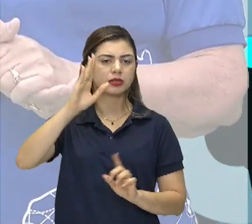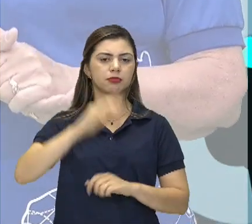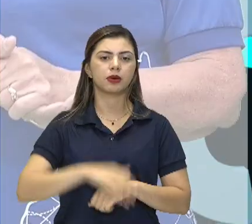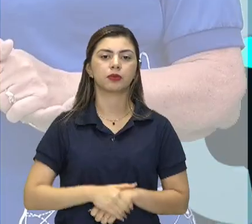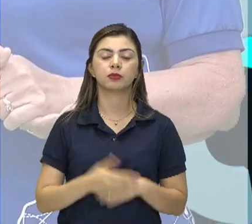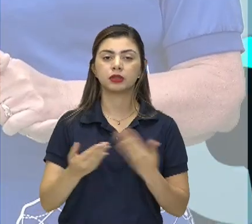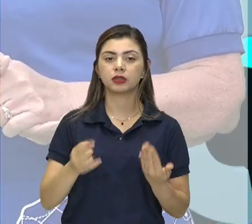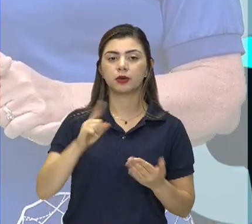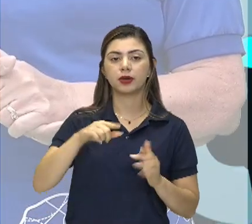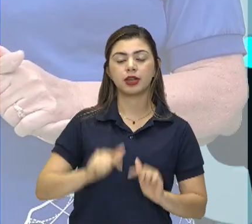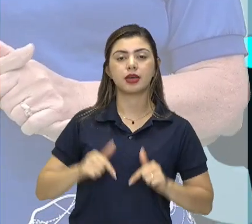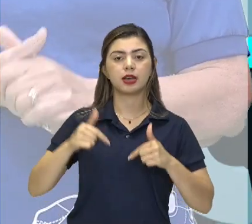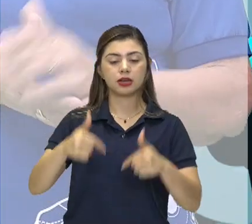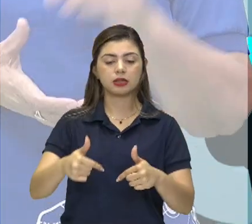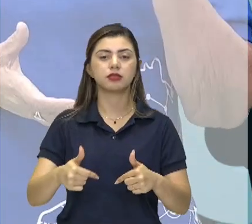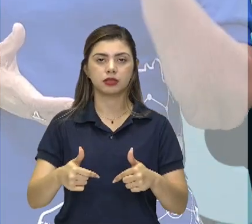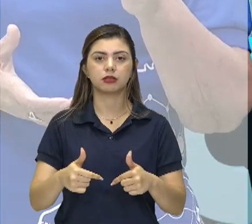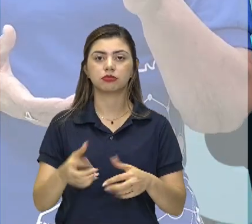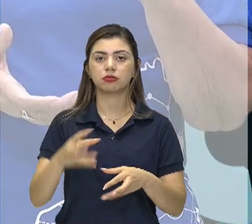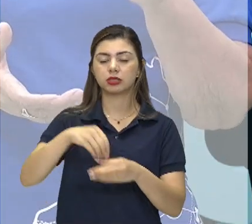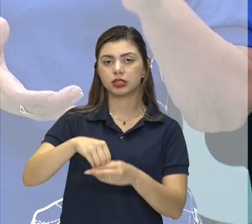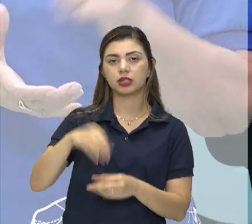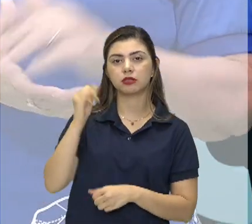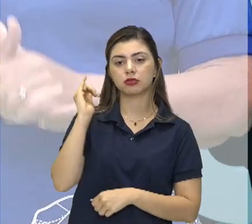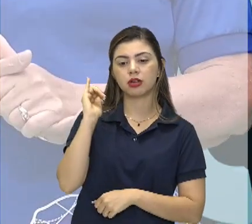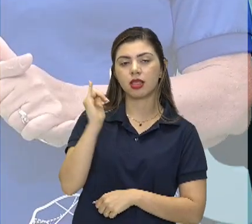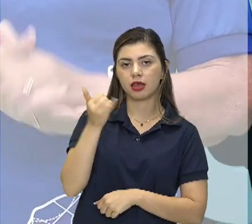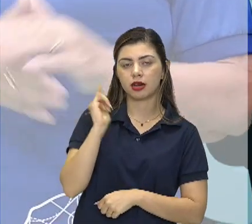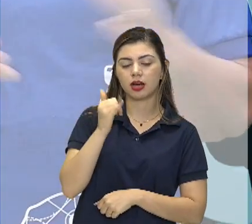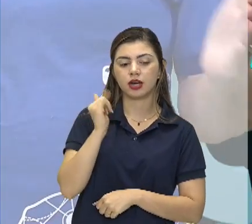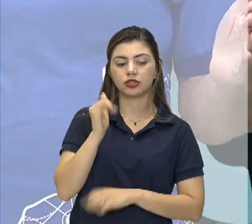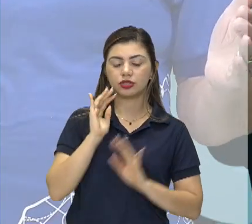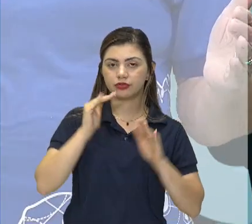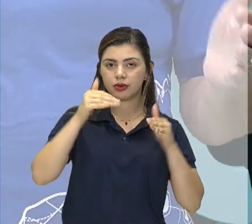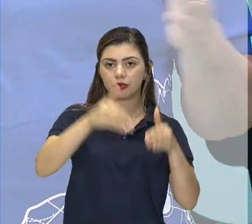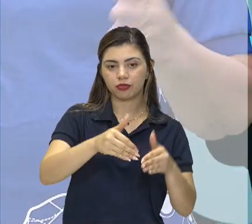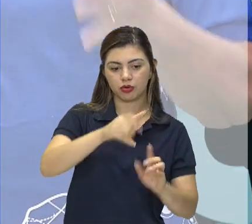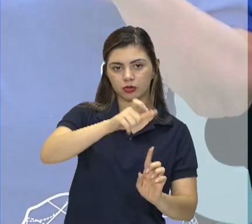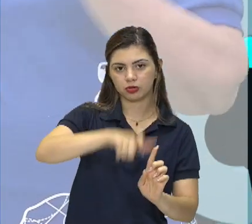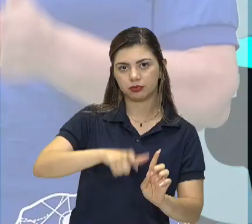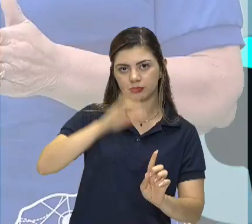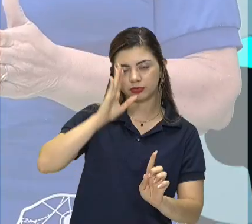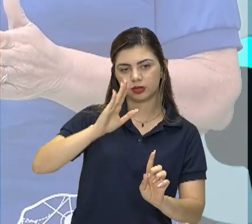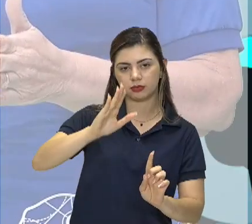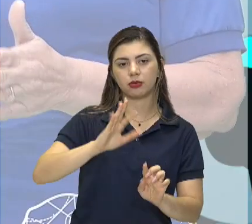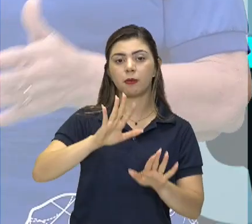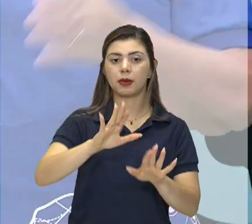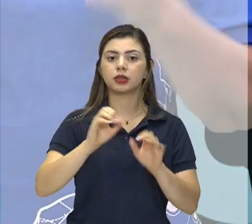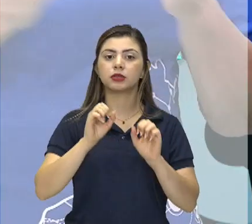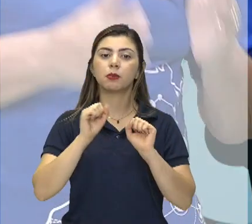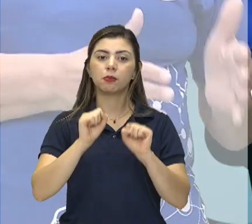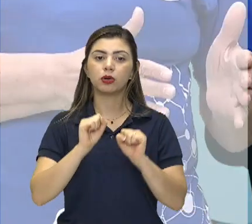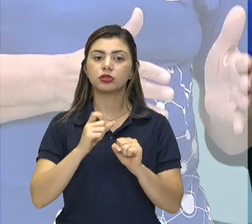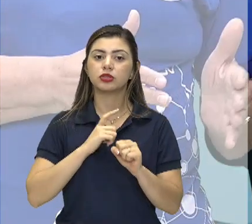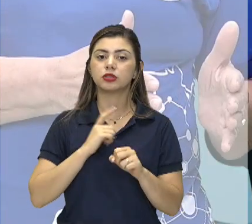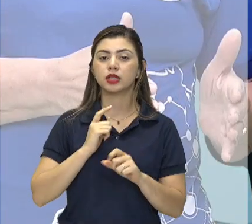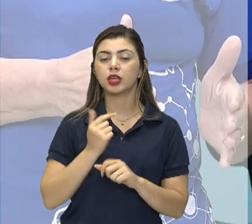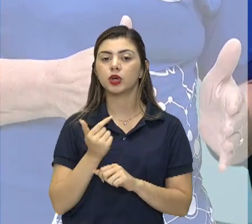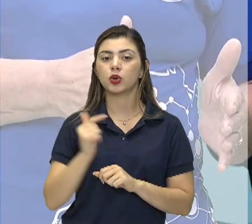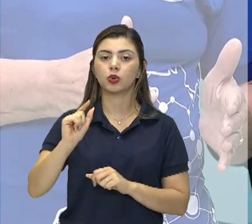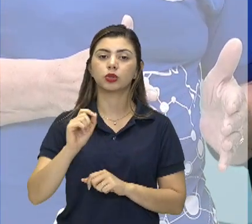Participam ativamente da narrativa. Elas podem ser subdivididas em protagonistas